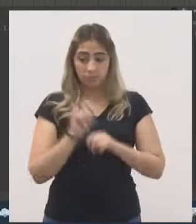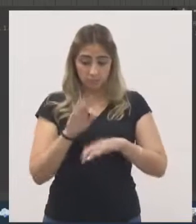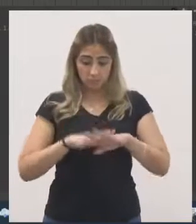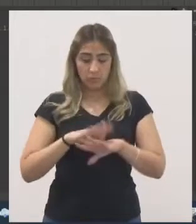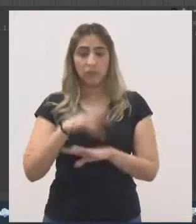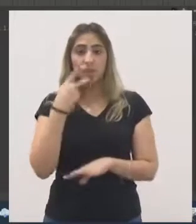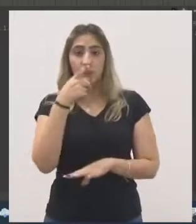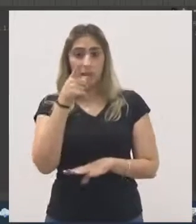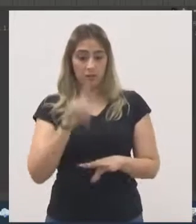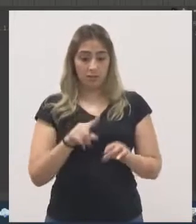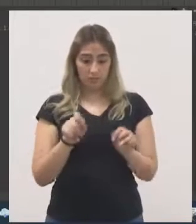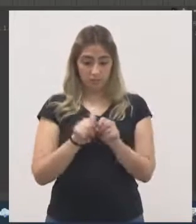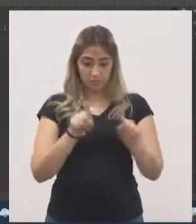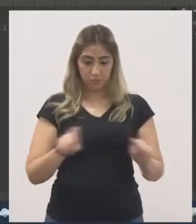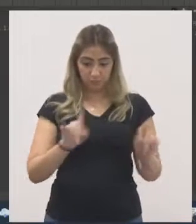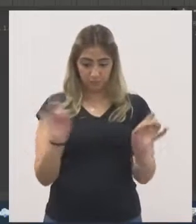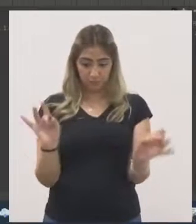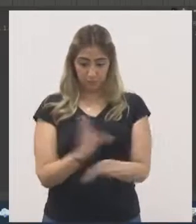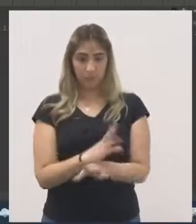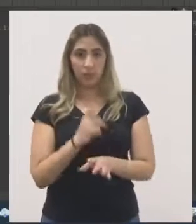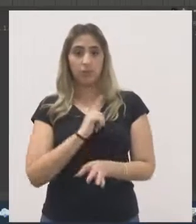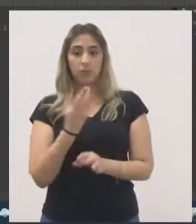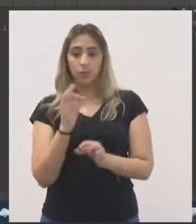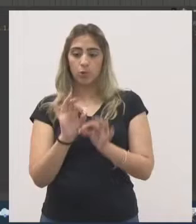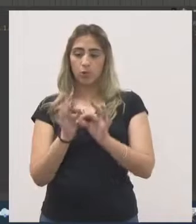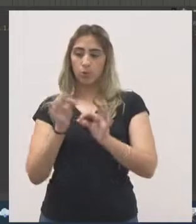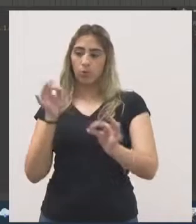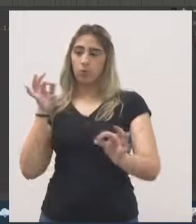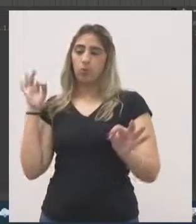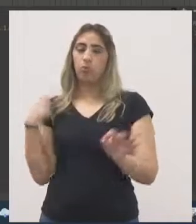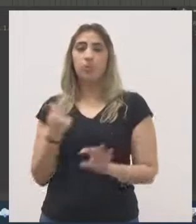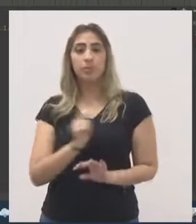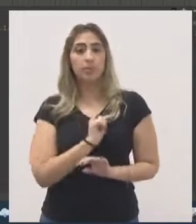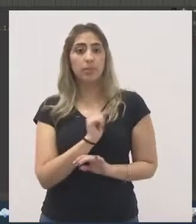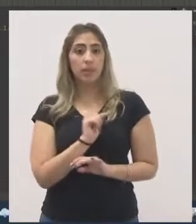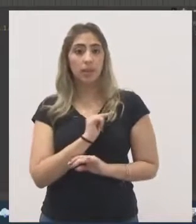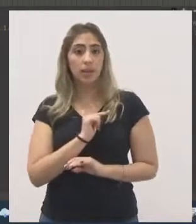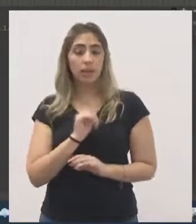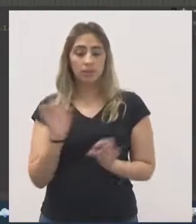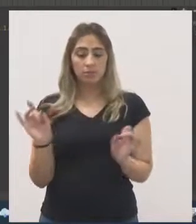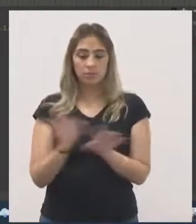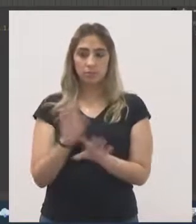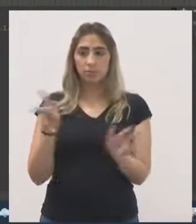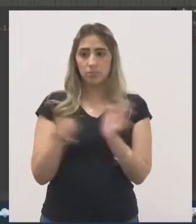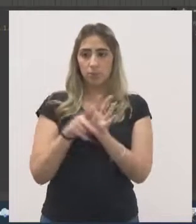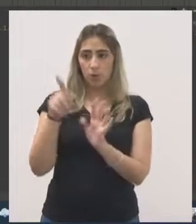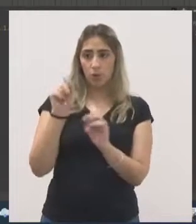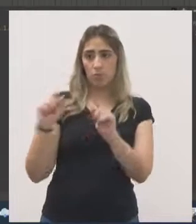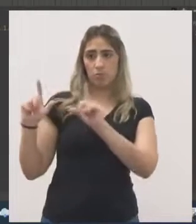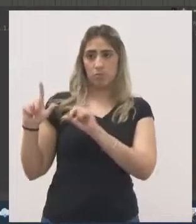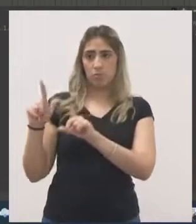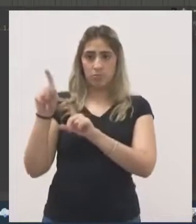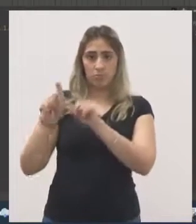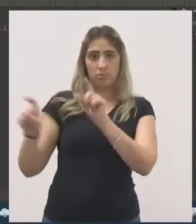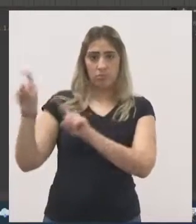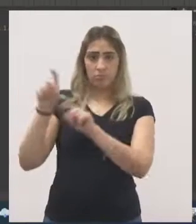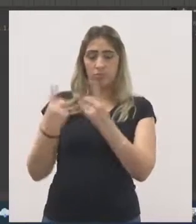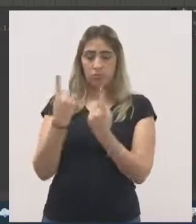falar nessa formação, ficaria muito extenso. Mas a gente tem os efeitos aqui, que a gente pode inserir